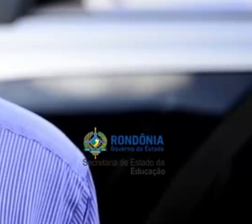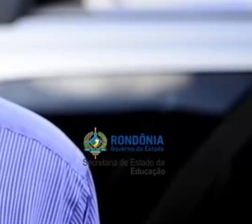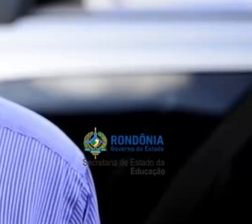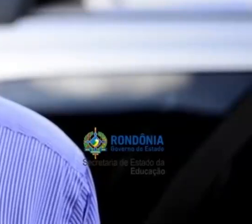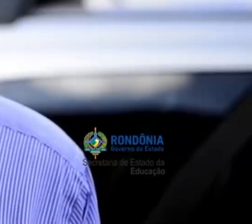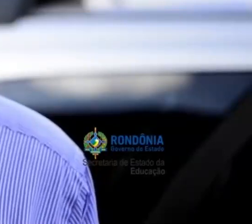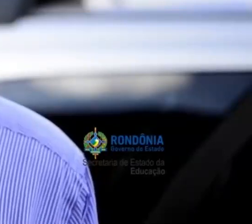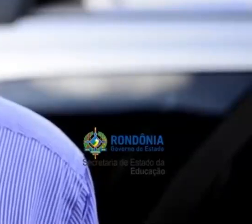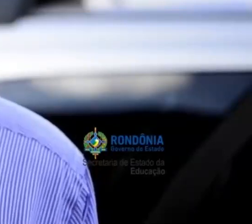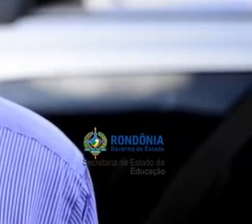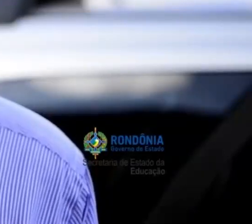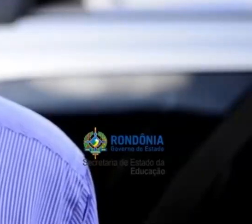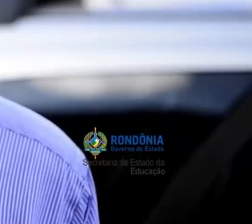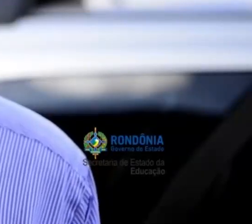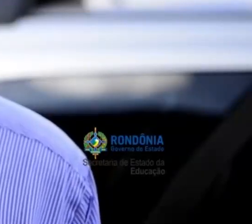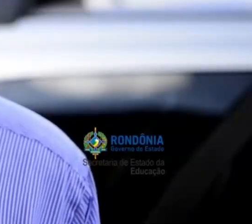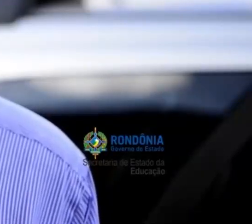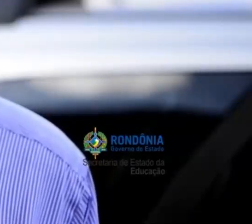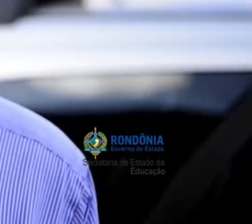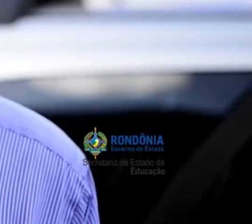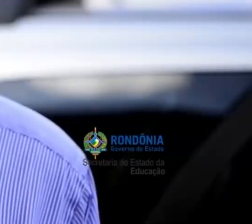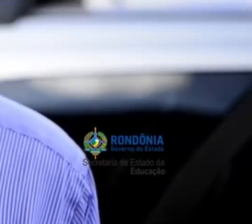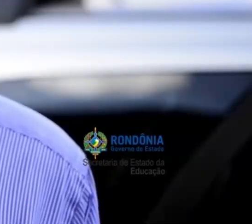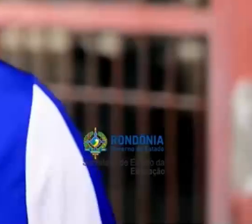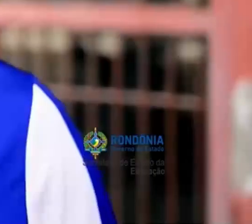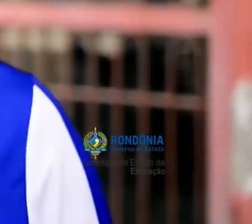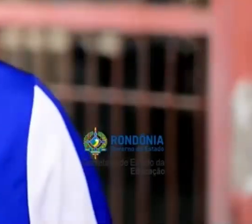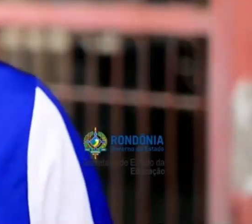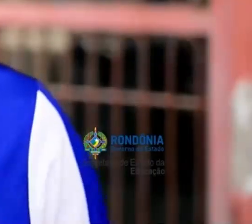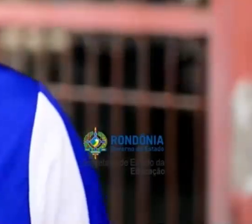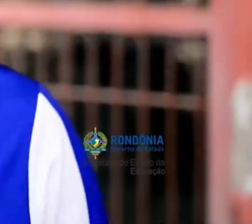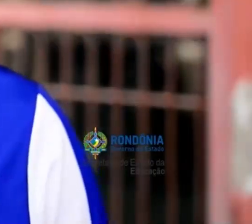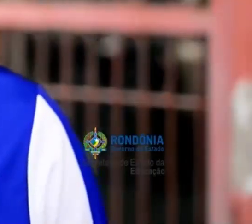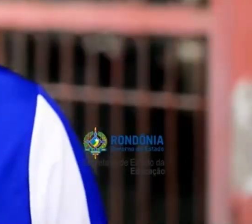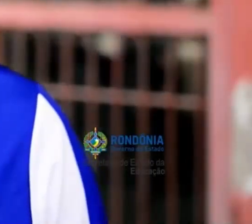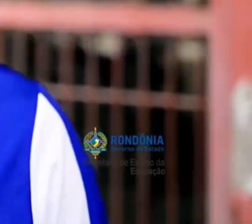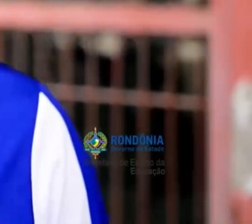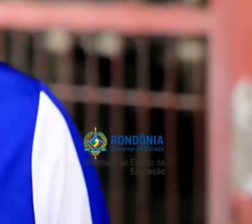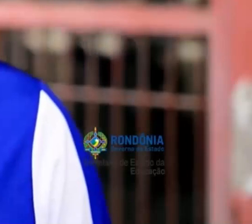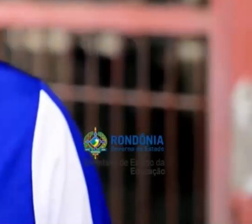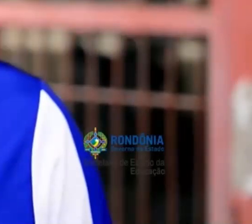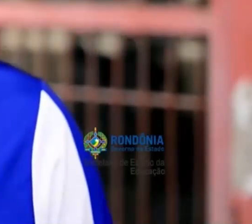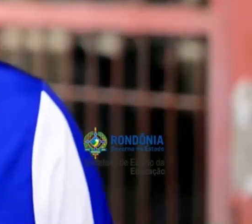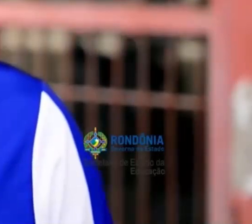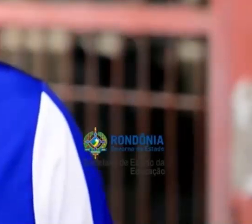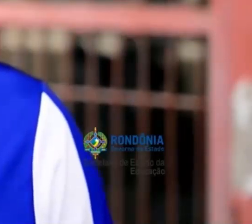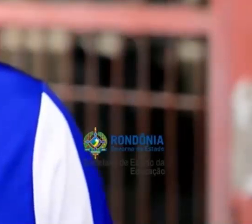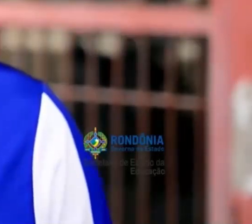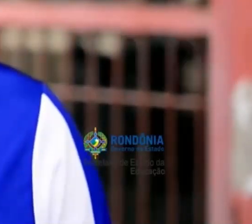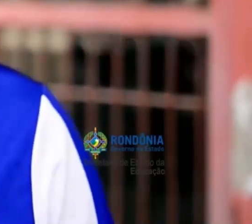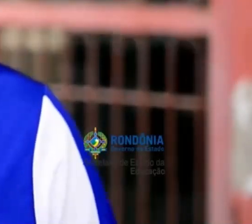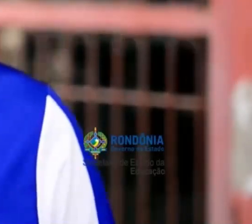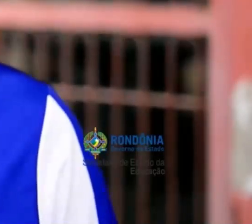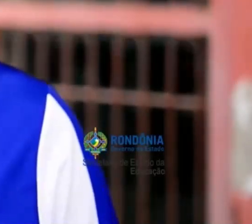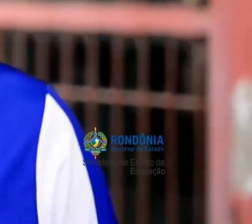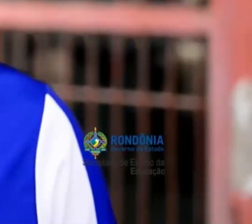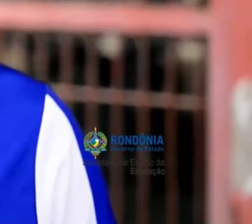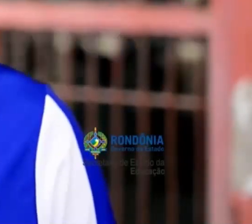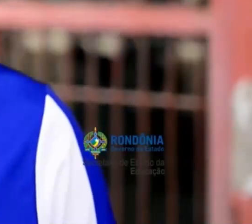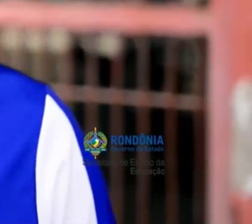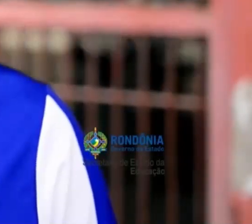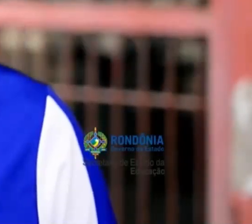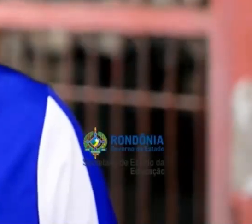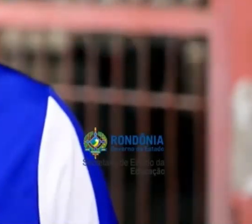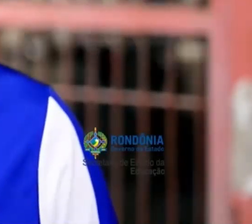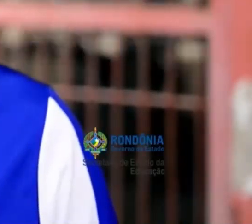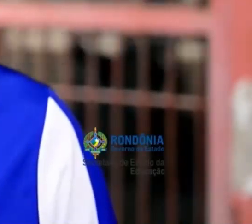Normalmente utilizado a multiplicação para achar o resultado. Estudei raiz quadrada quando morava na Vila de Calama,